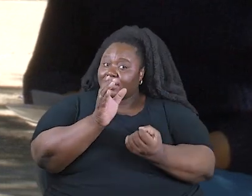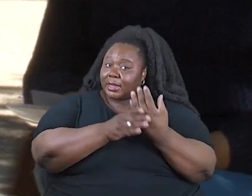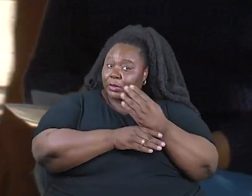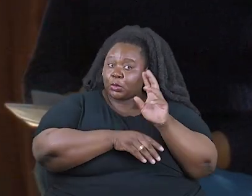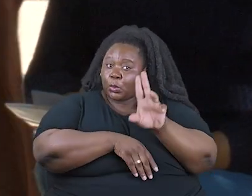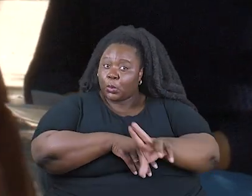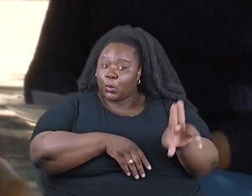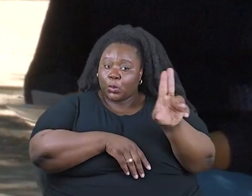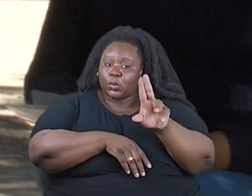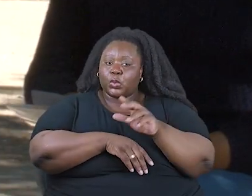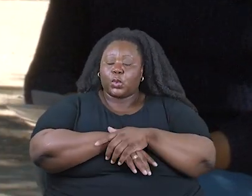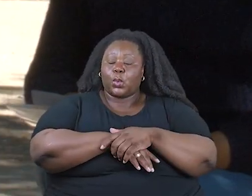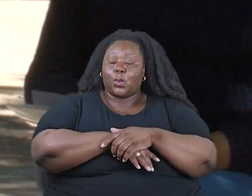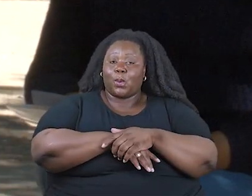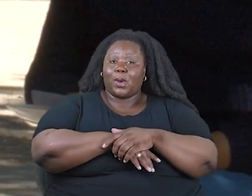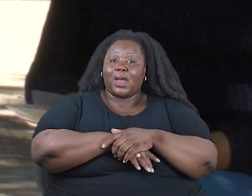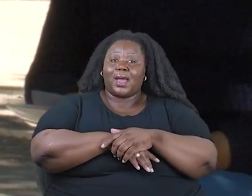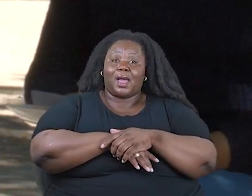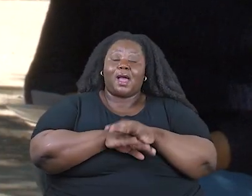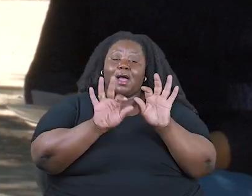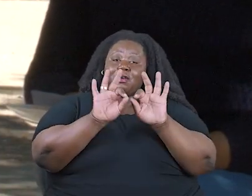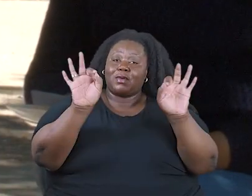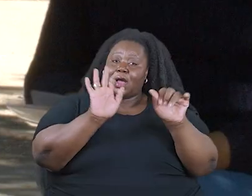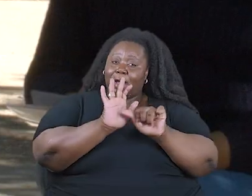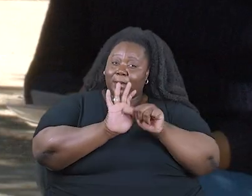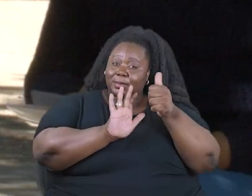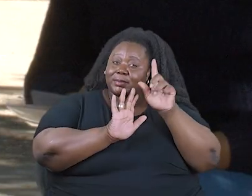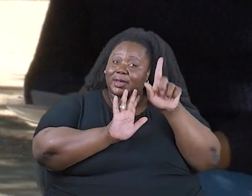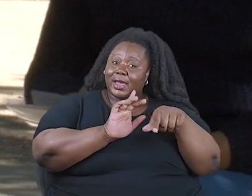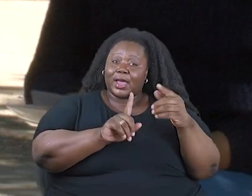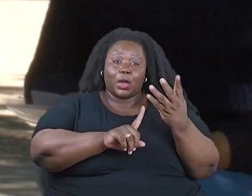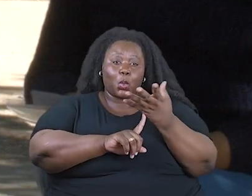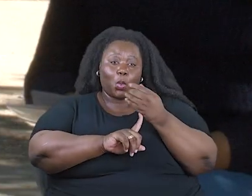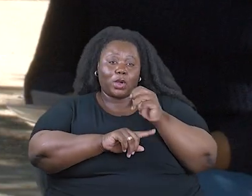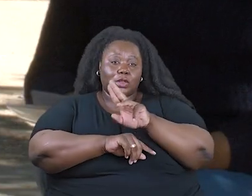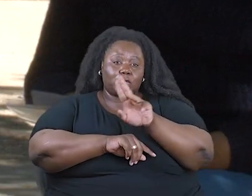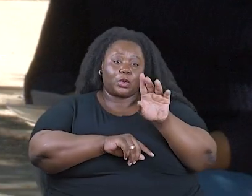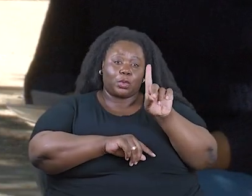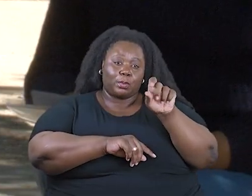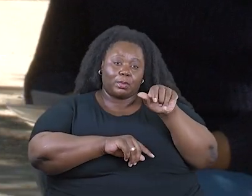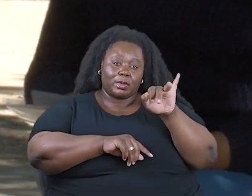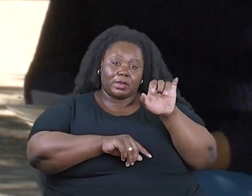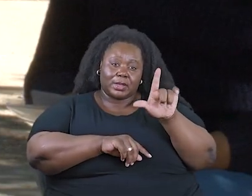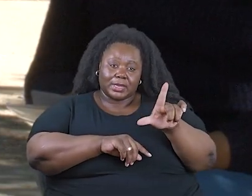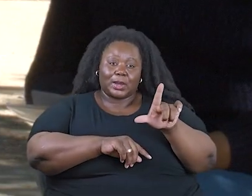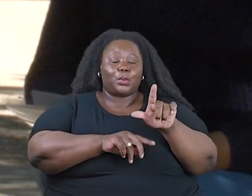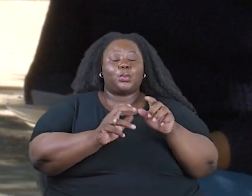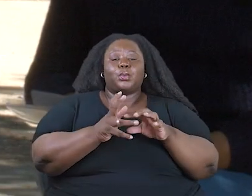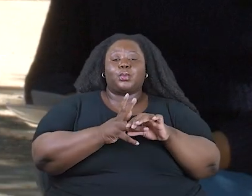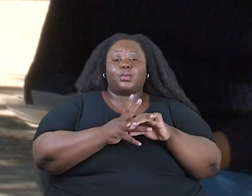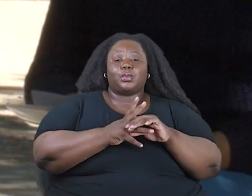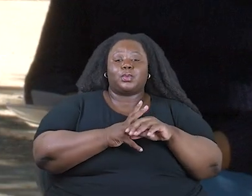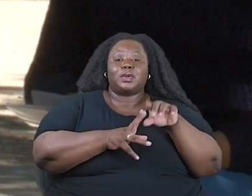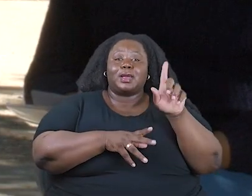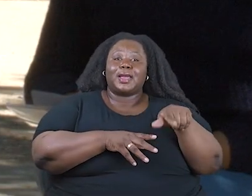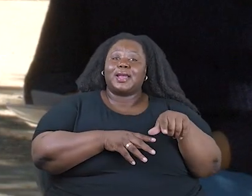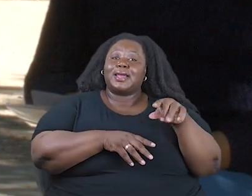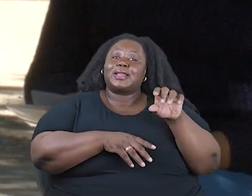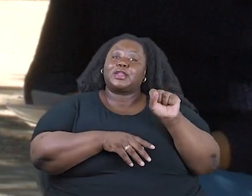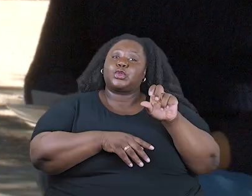usou essa expressão a primeira vez, né? É um artista chamado Daniel Spoerry. Ele é um